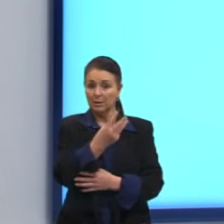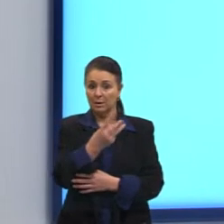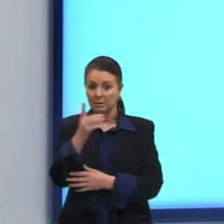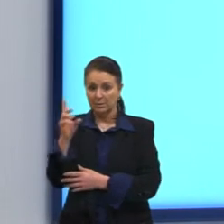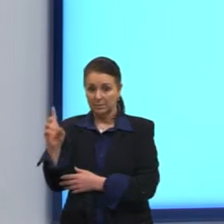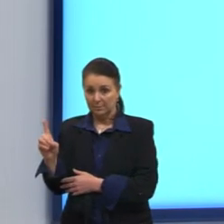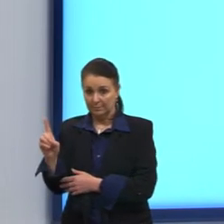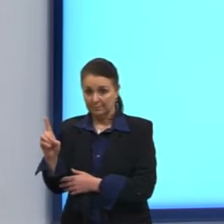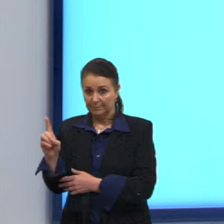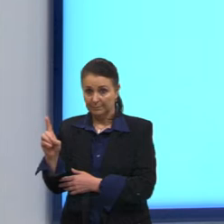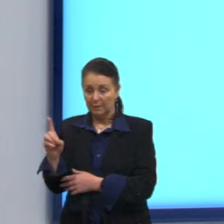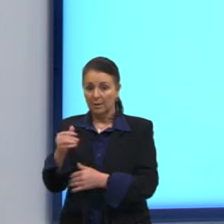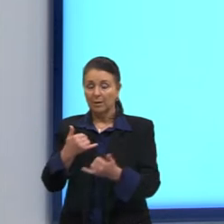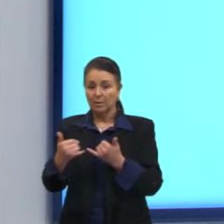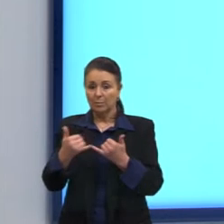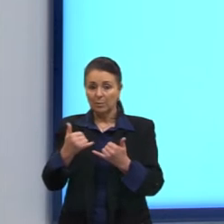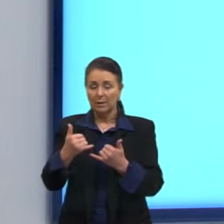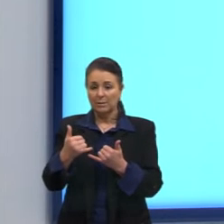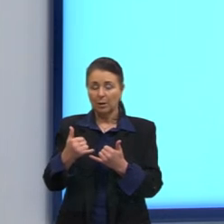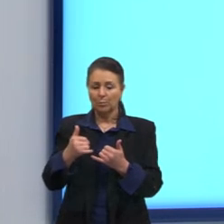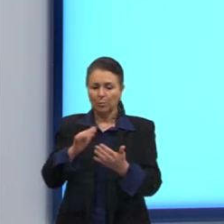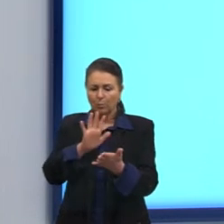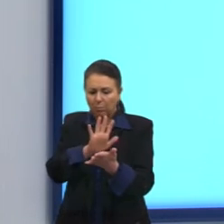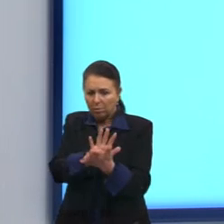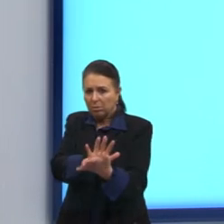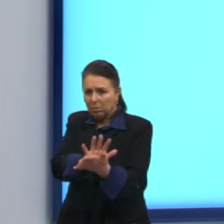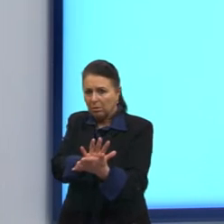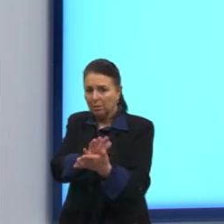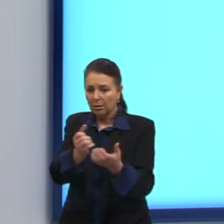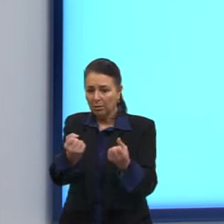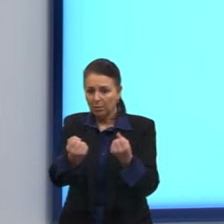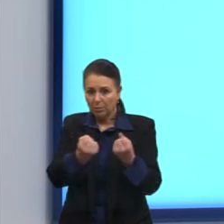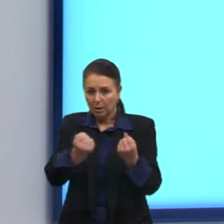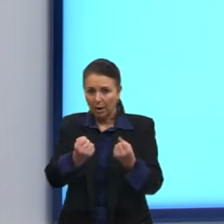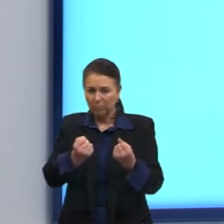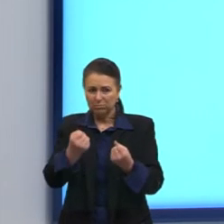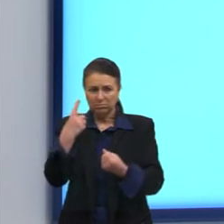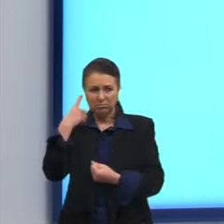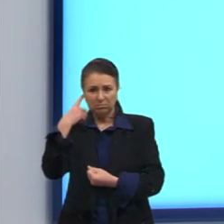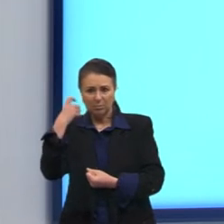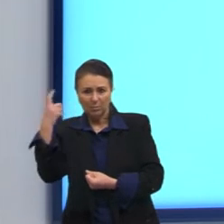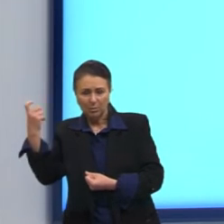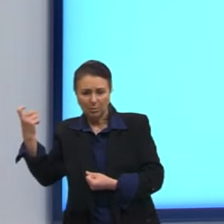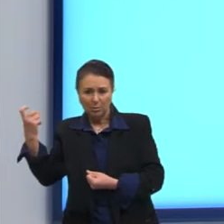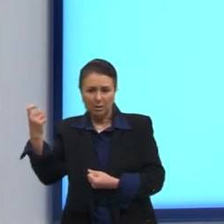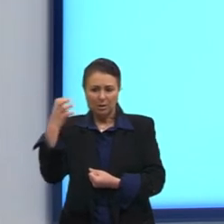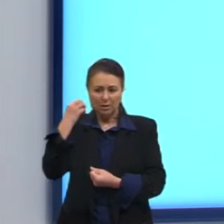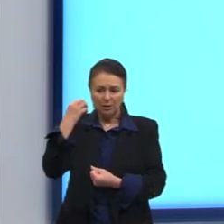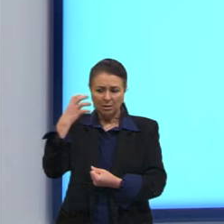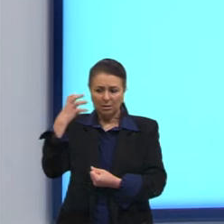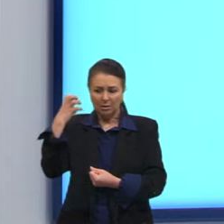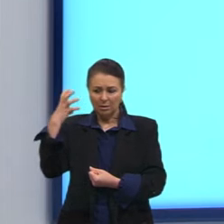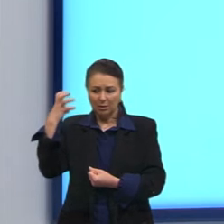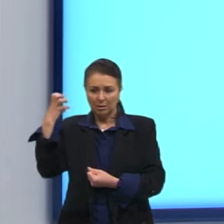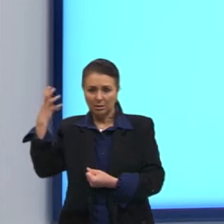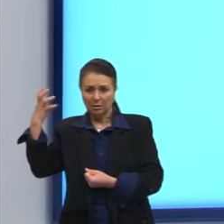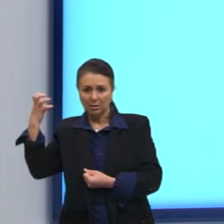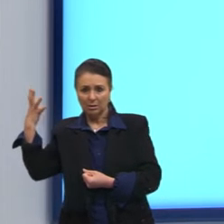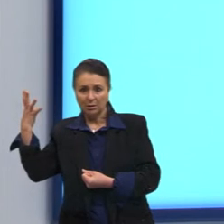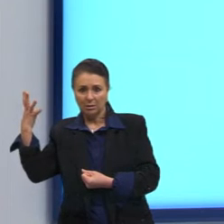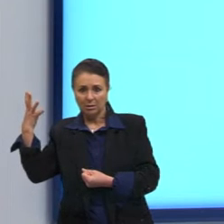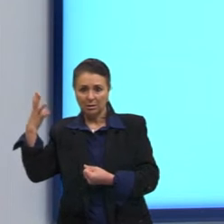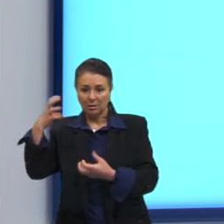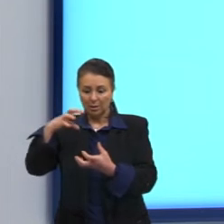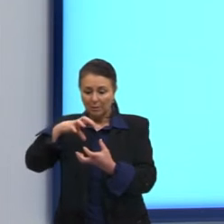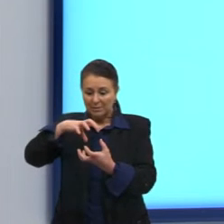né? Então, por exemplo, a buzina de um carro provoca então uma perturbação em forma de uma onda esférica. O